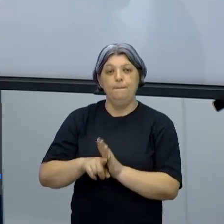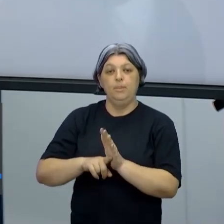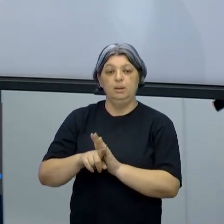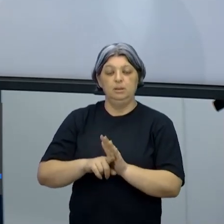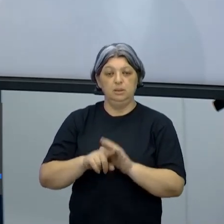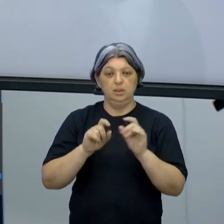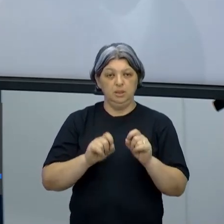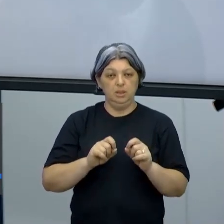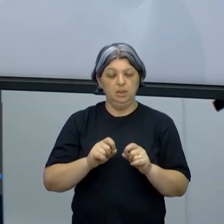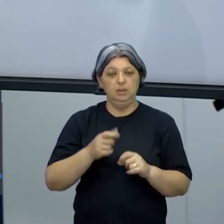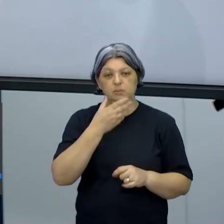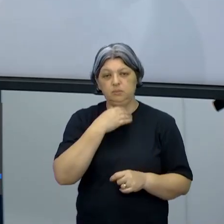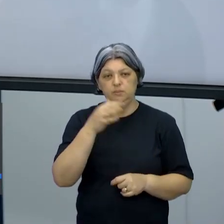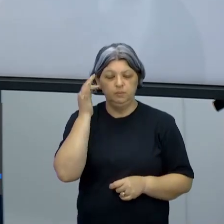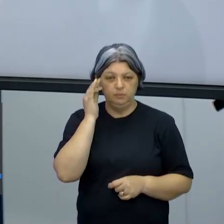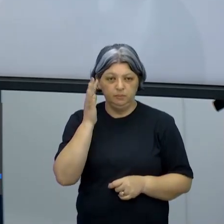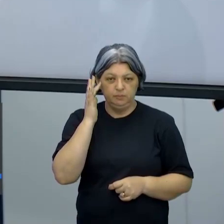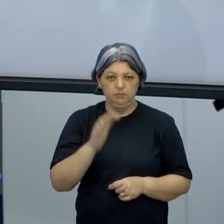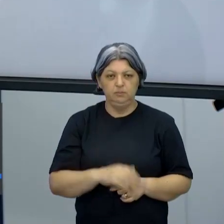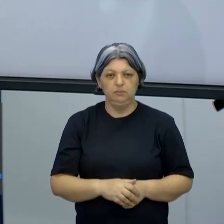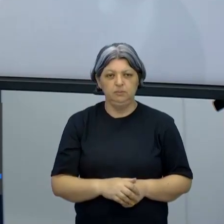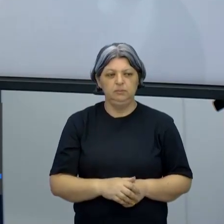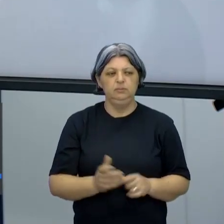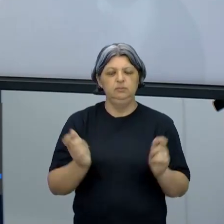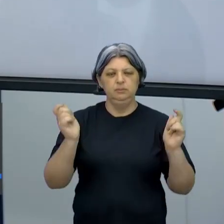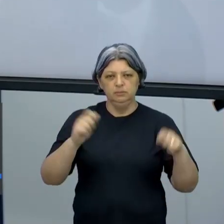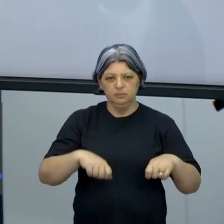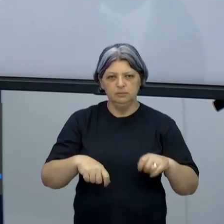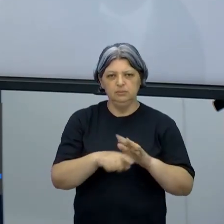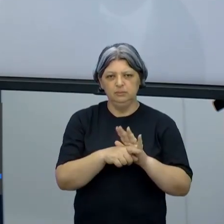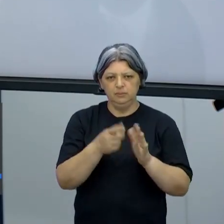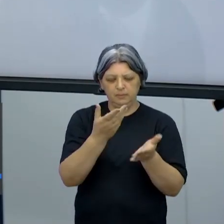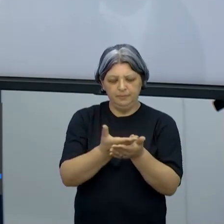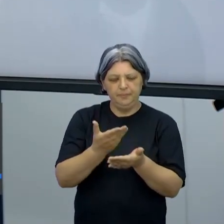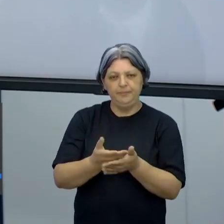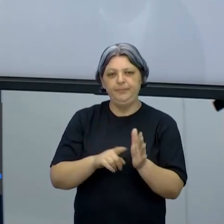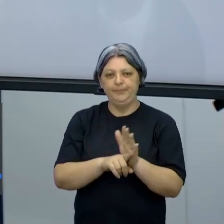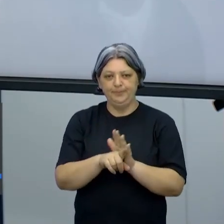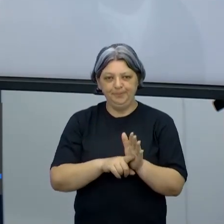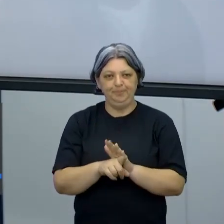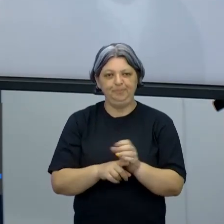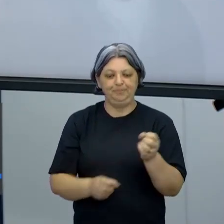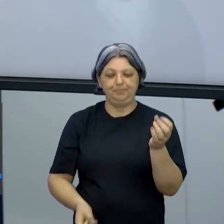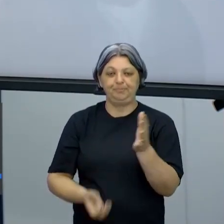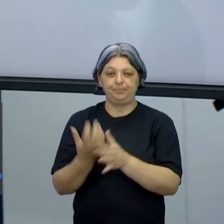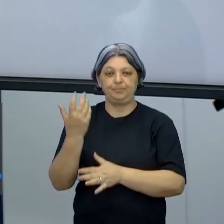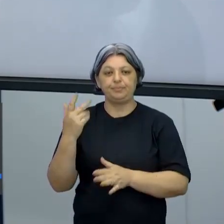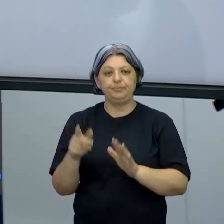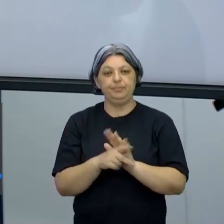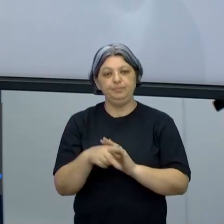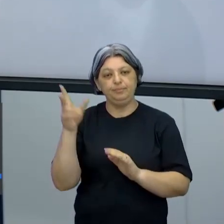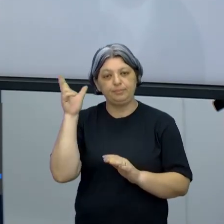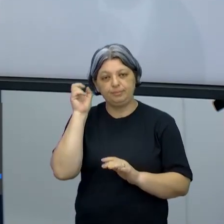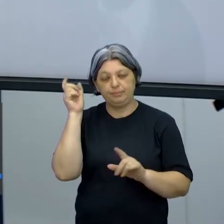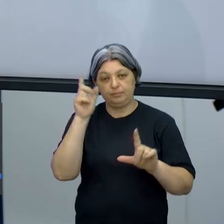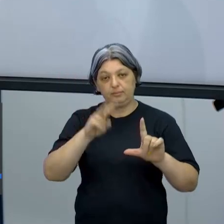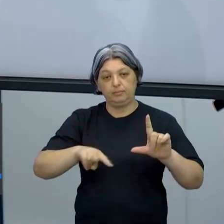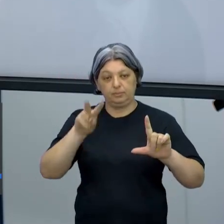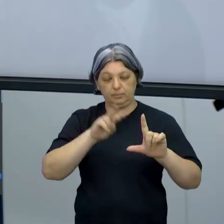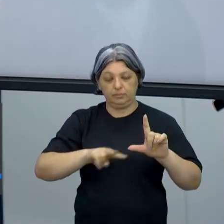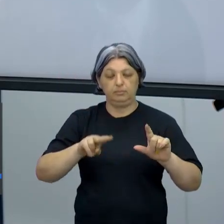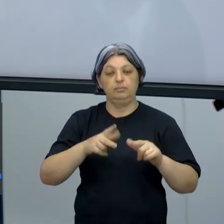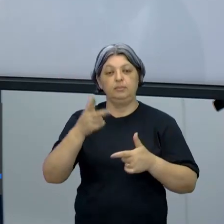Laban e também proporciona a possibilidade do estudo da pesquisa da produção audiovisual, que são vídeos,